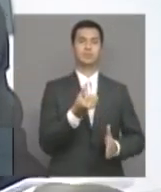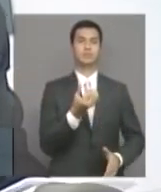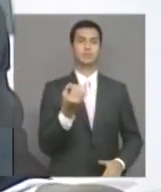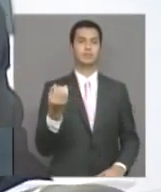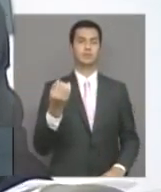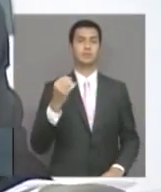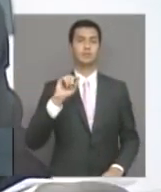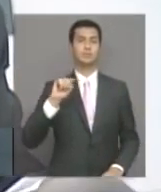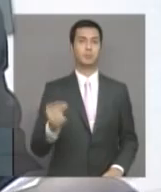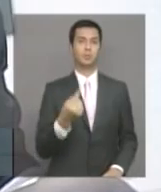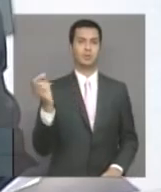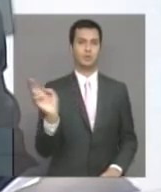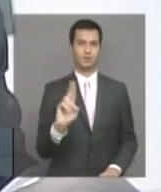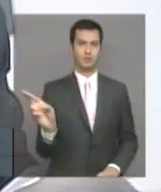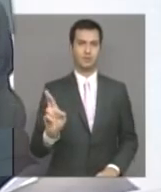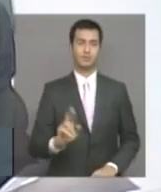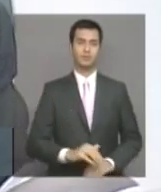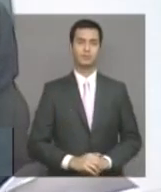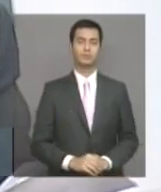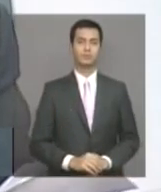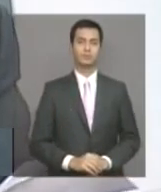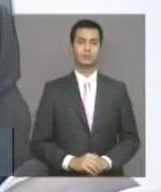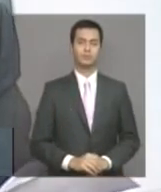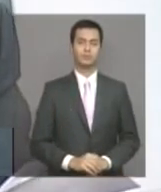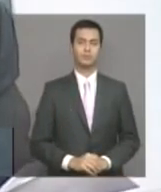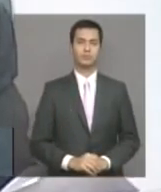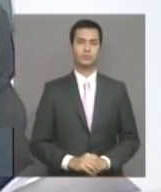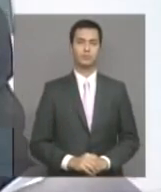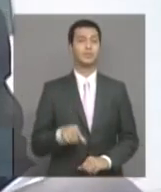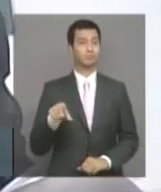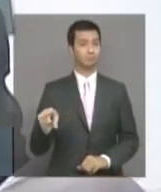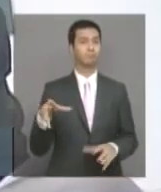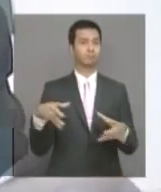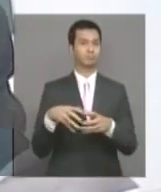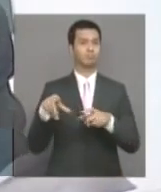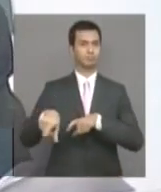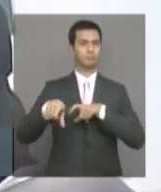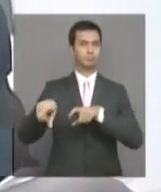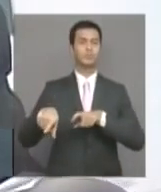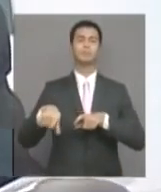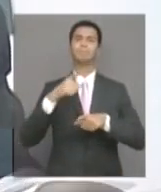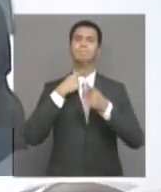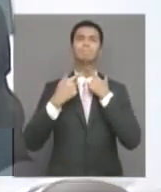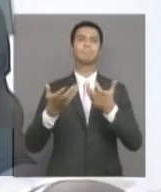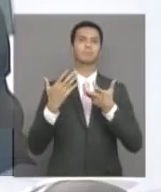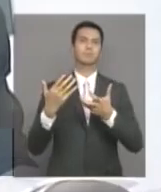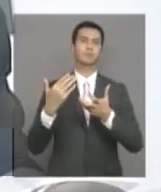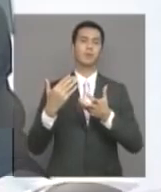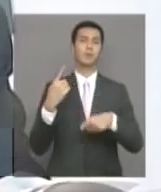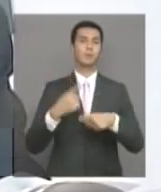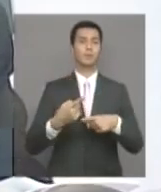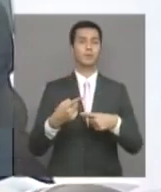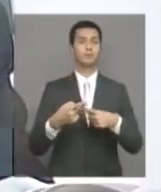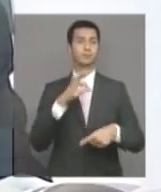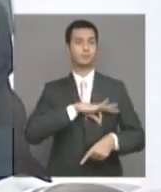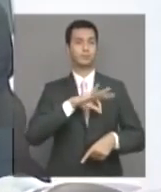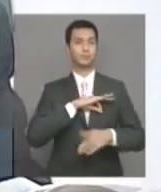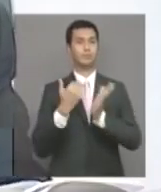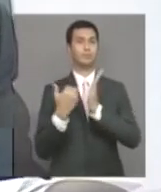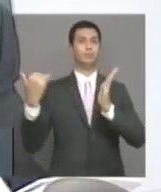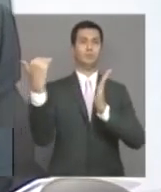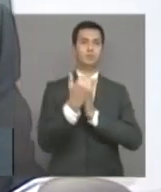reais. Isso era, Presidenta, uma antiga demanda do setor, aumentar a faixa de renda e adotar um